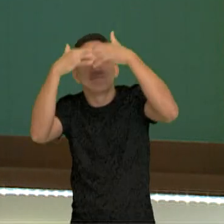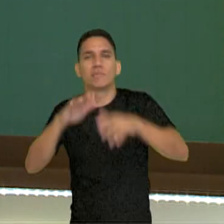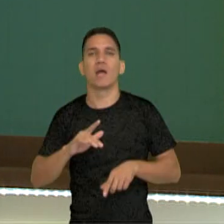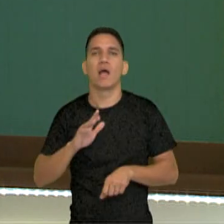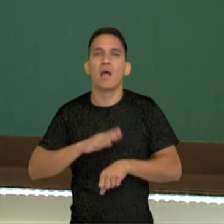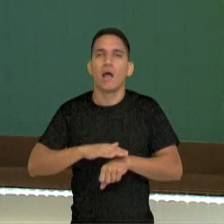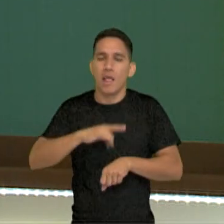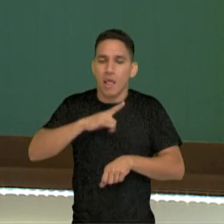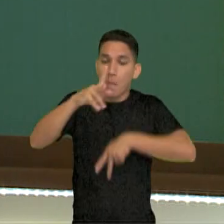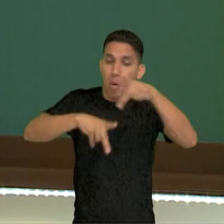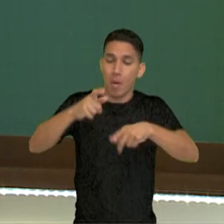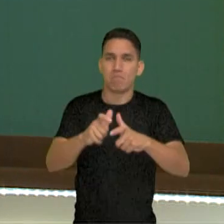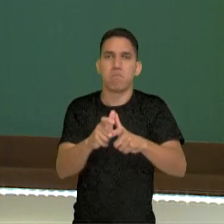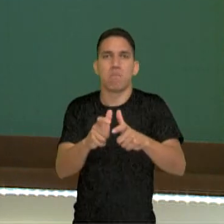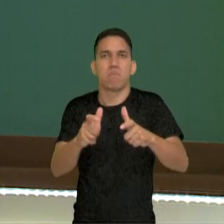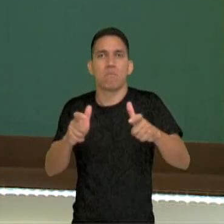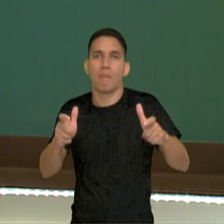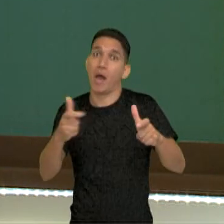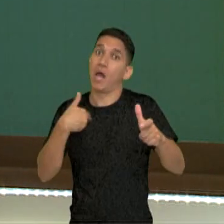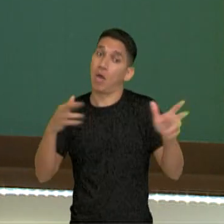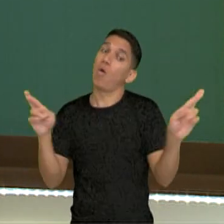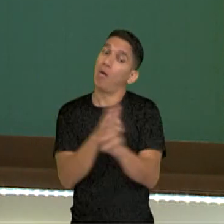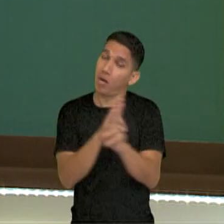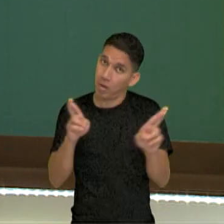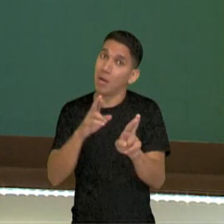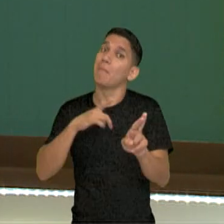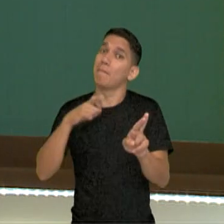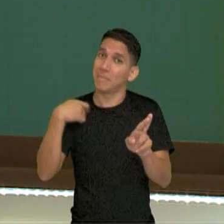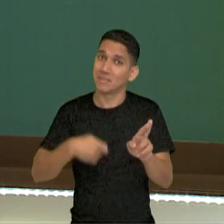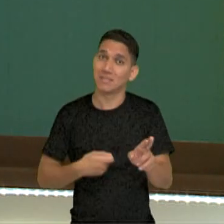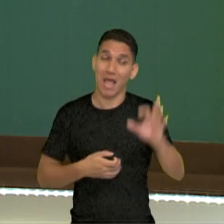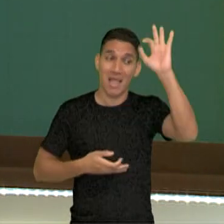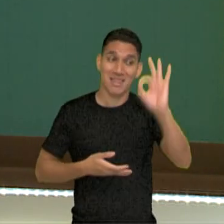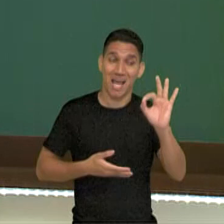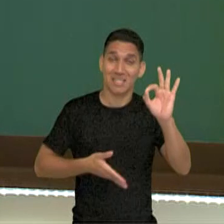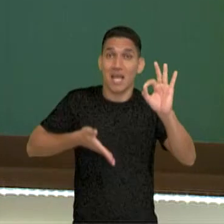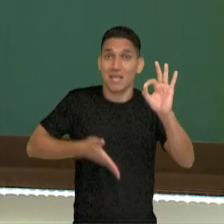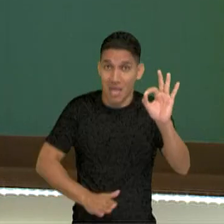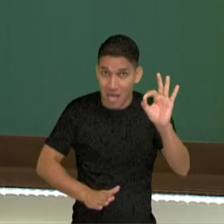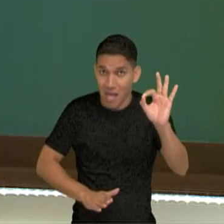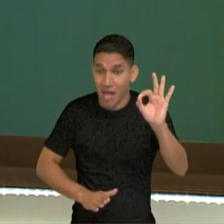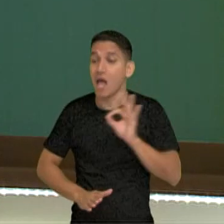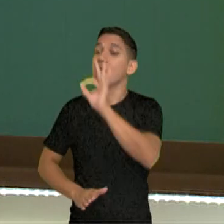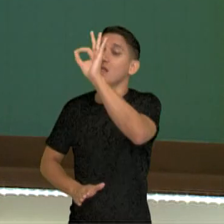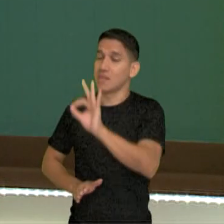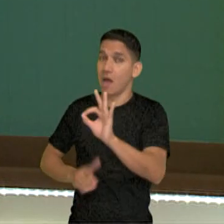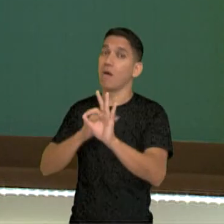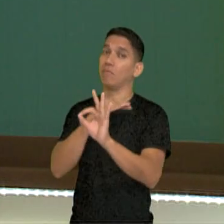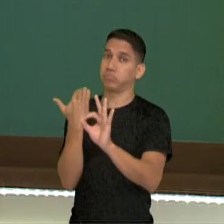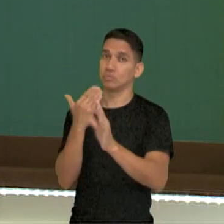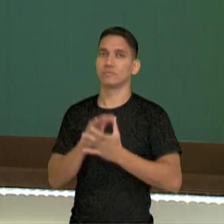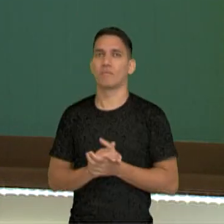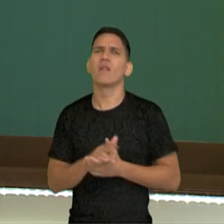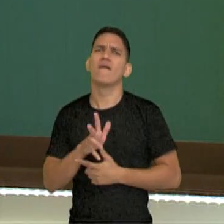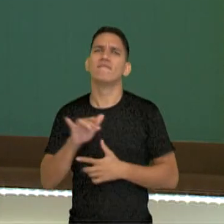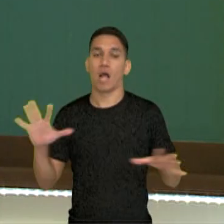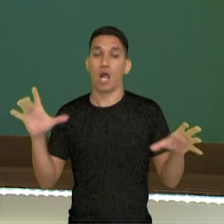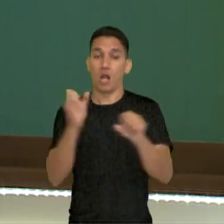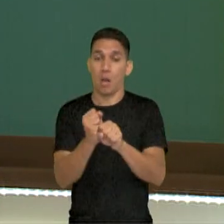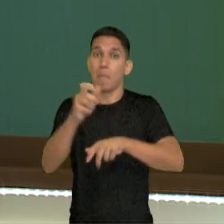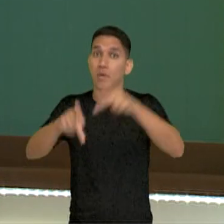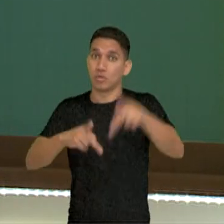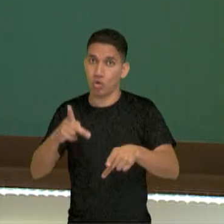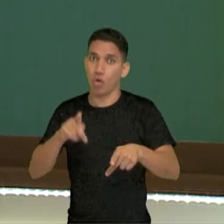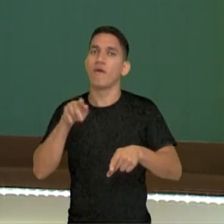crescimento da população, eu tenho que relacionar uma com a outra. Então, eu tenho um total de população, eu vou considerar a taxa